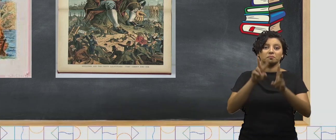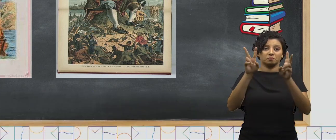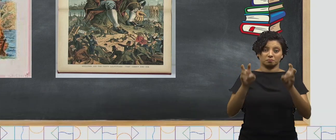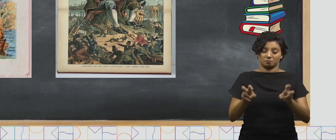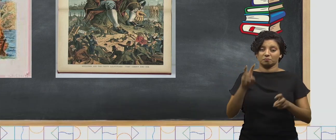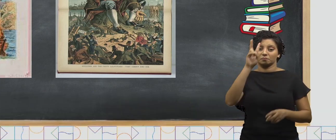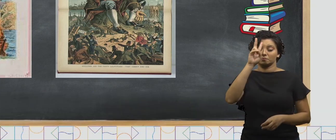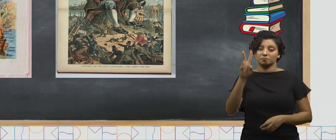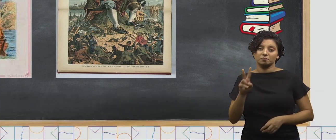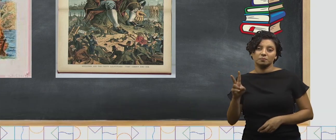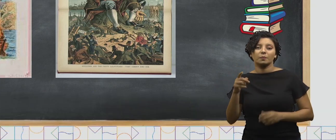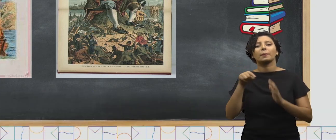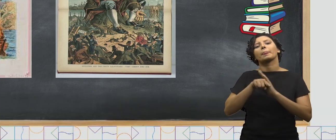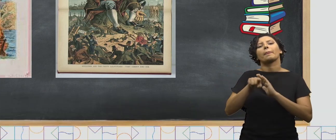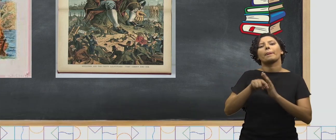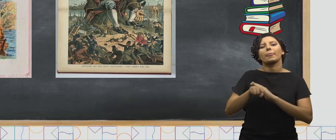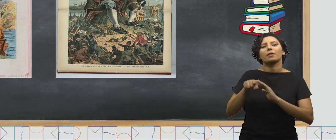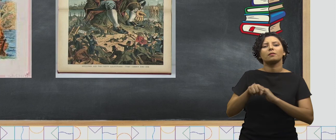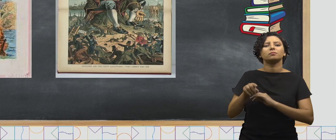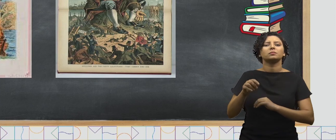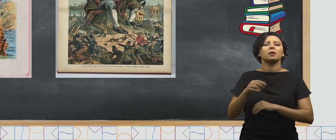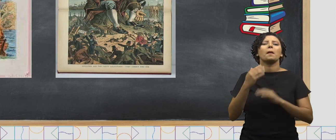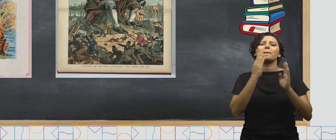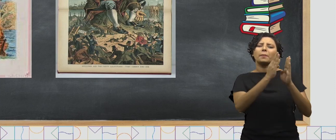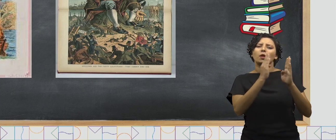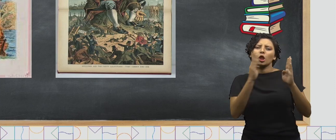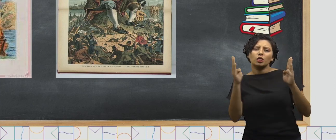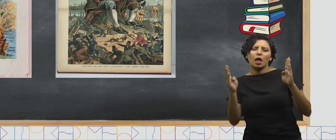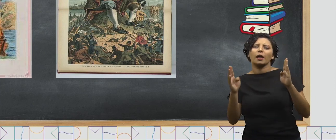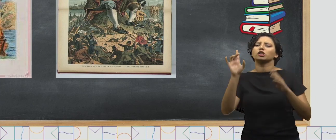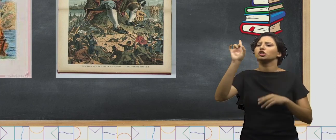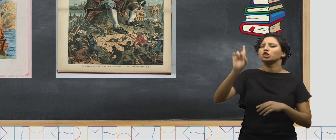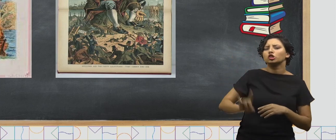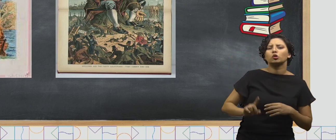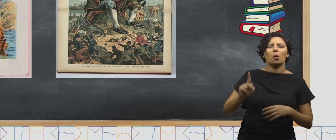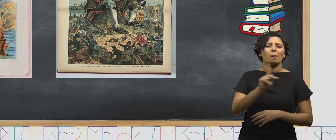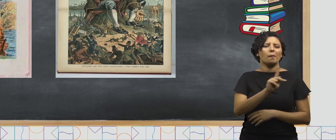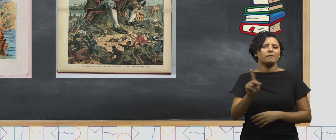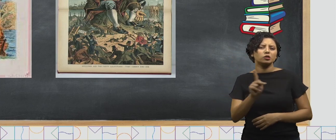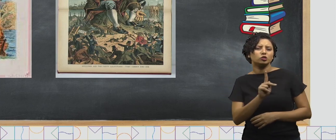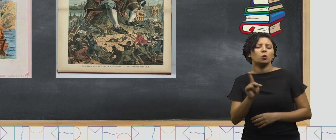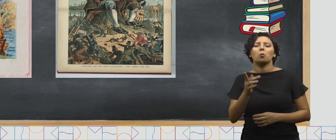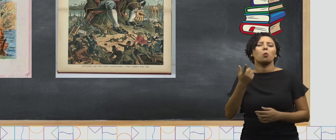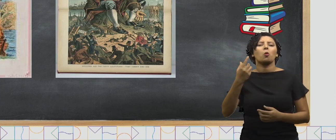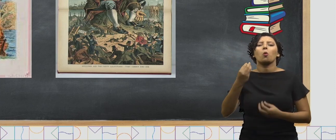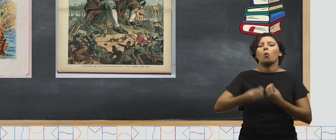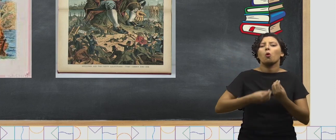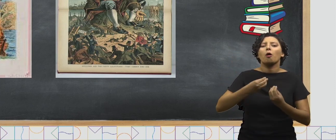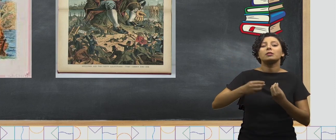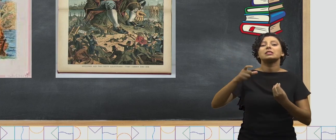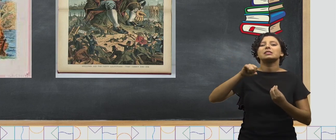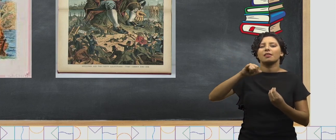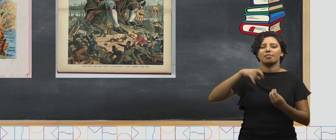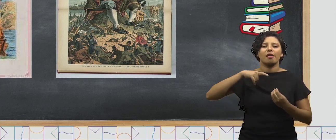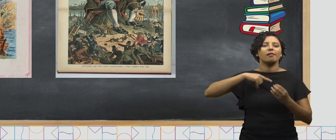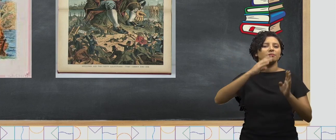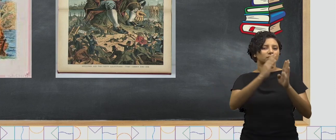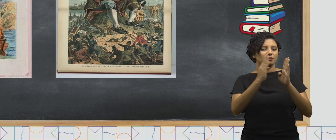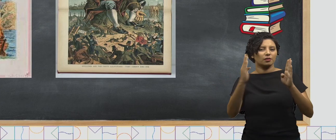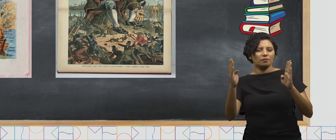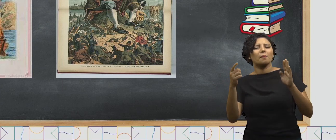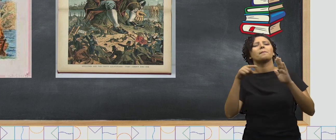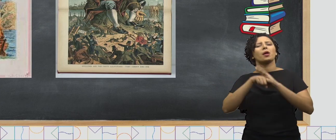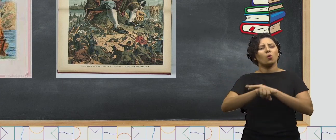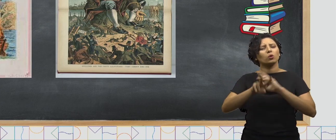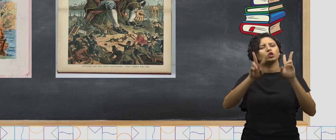histórias, pergunte ao secretário, gestor, professor e bibliotecário lá da sua história. Pergunte